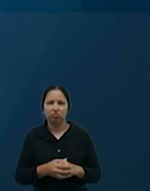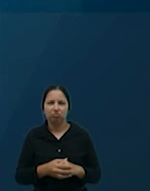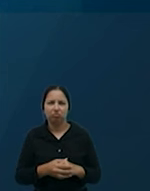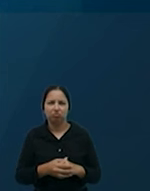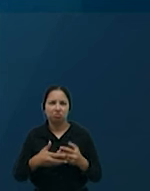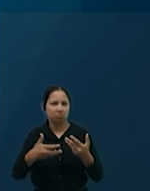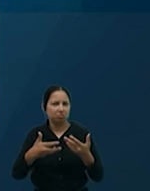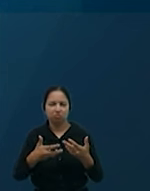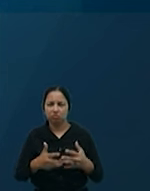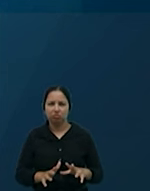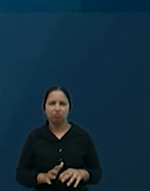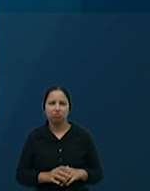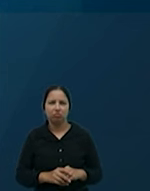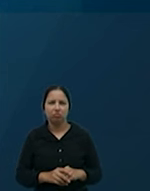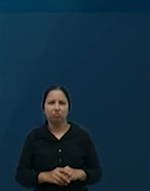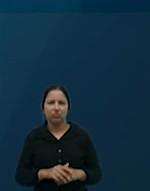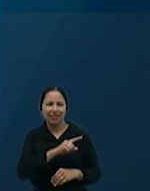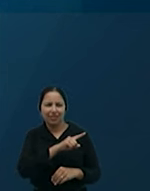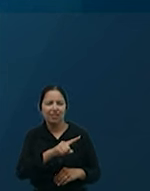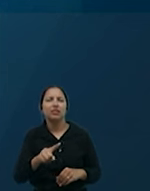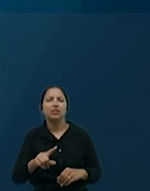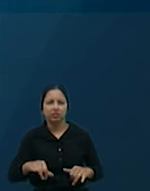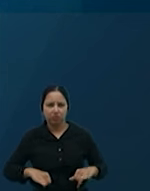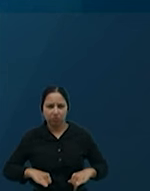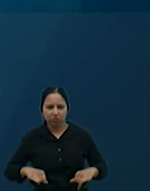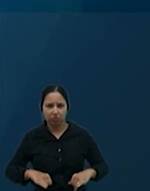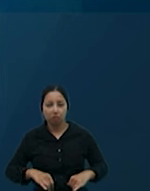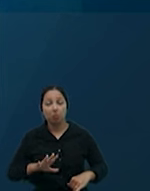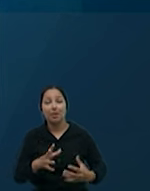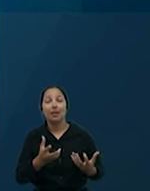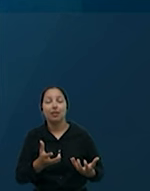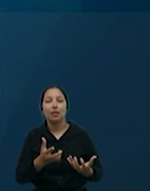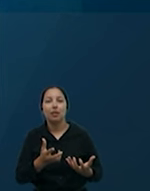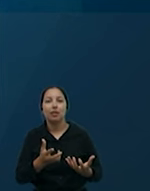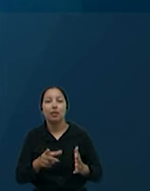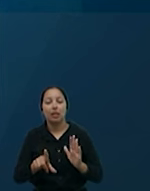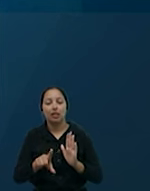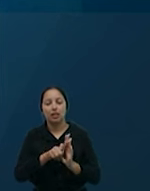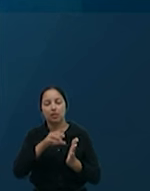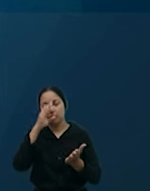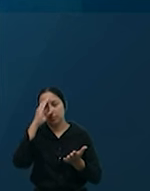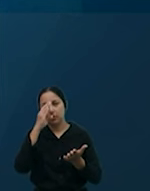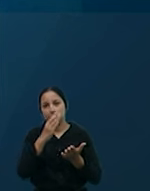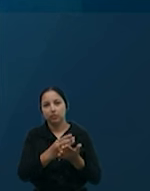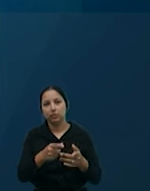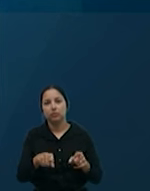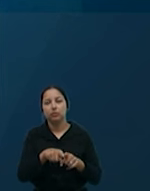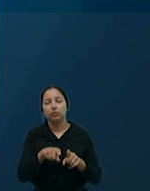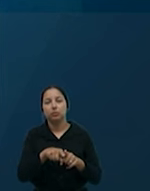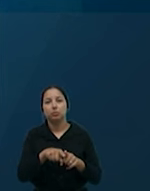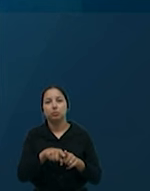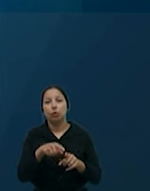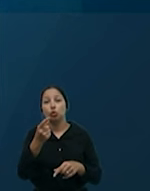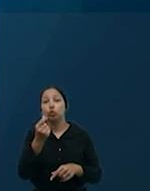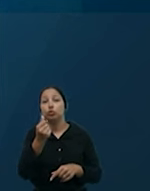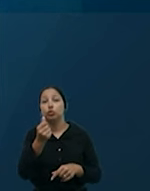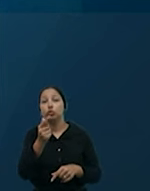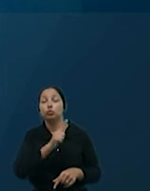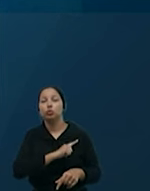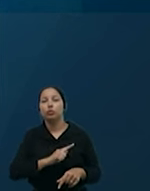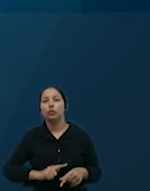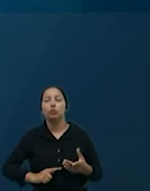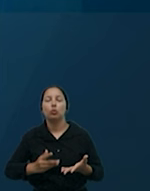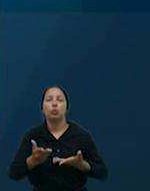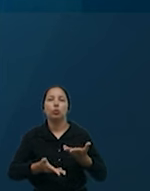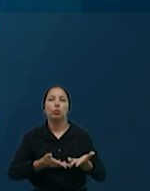que eles passaram, mas sim cumprir a lei e cuidar do dinheiro público. Né? Porque a União